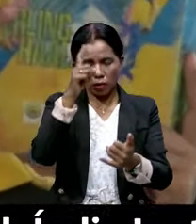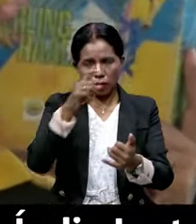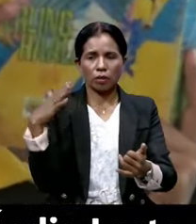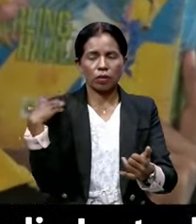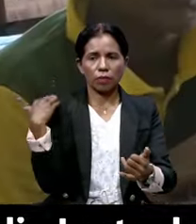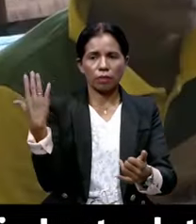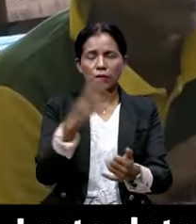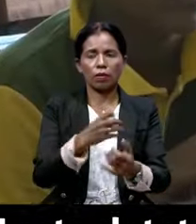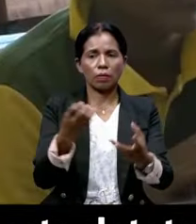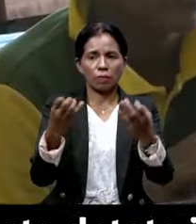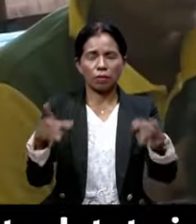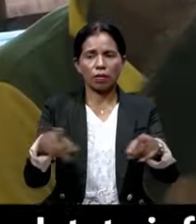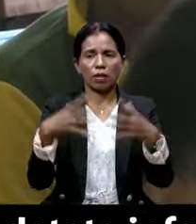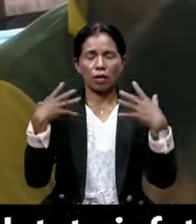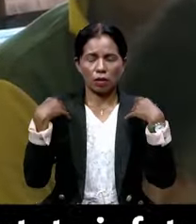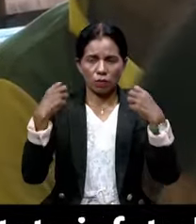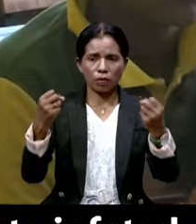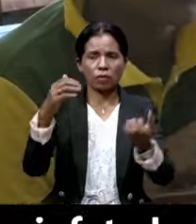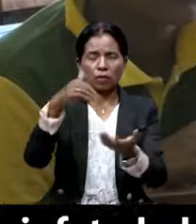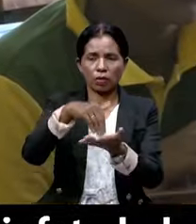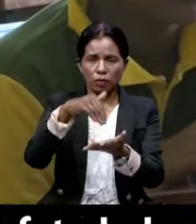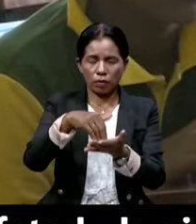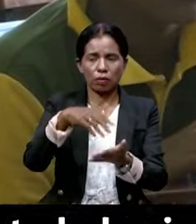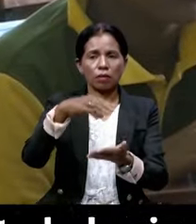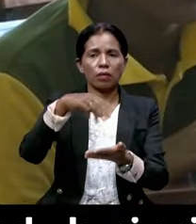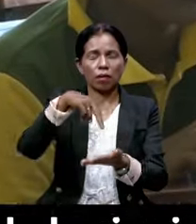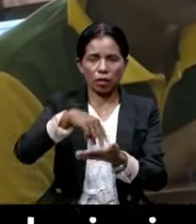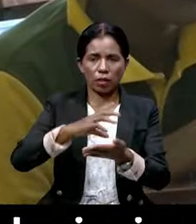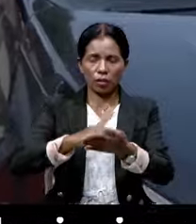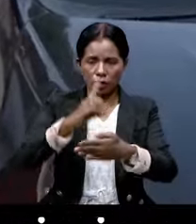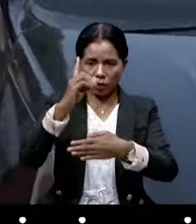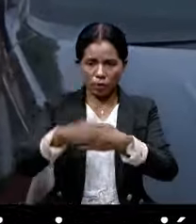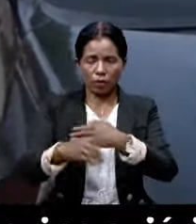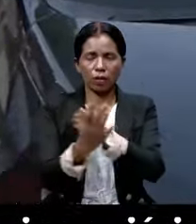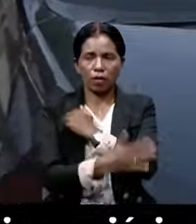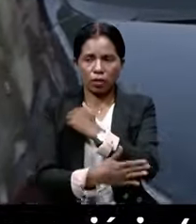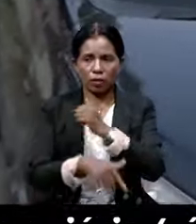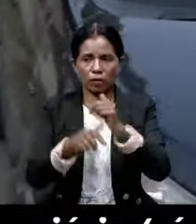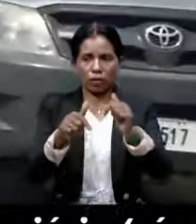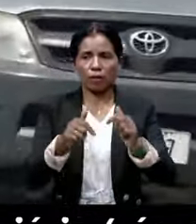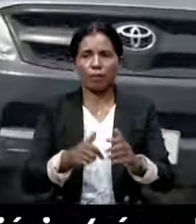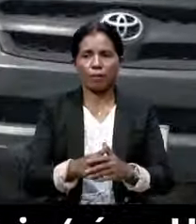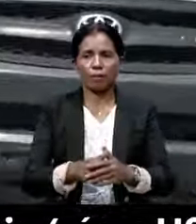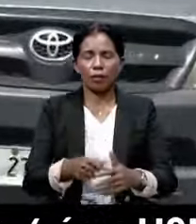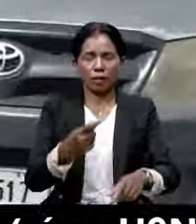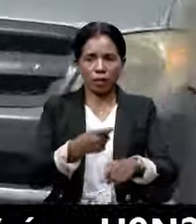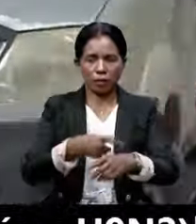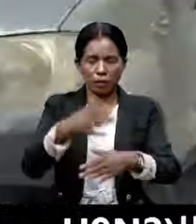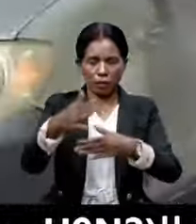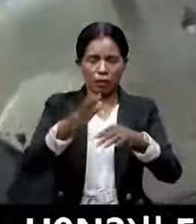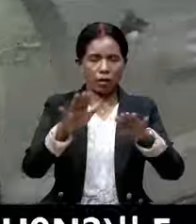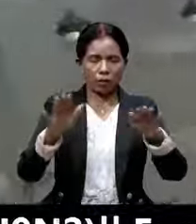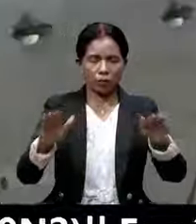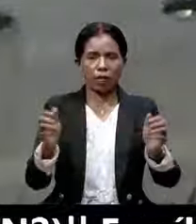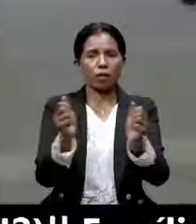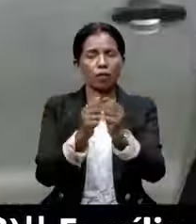mak dominante sai forsa pa estudu o di hari desenvolvimento ia railaran. Ia tempo ikusne labarek no foi